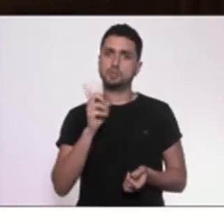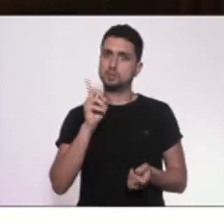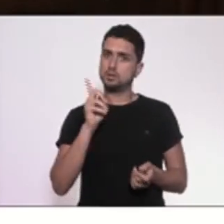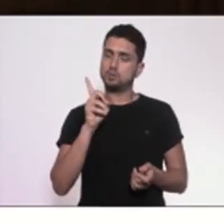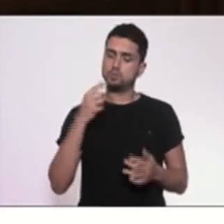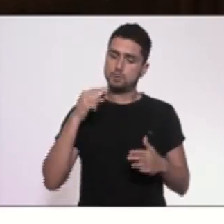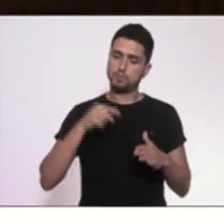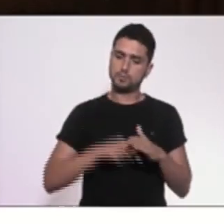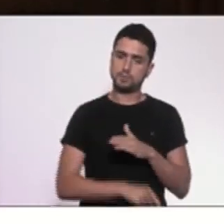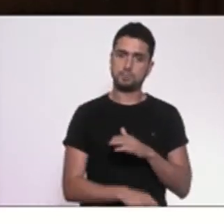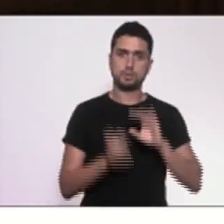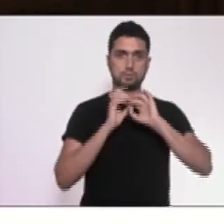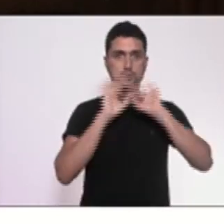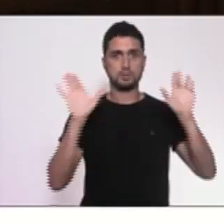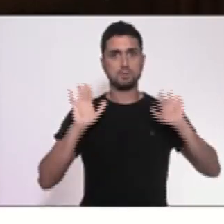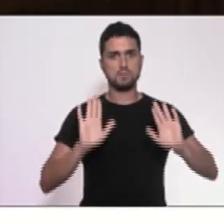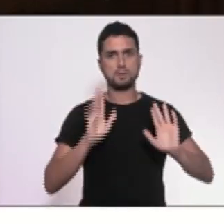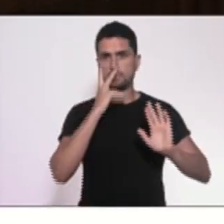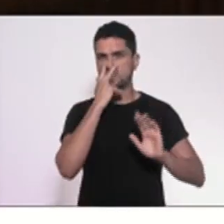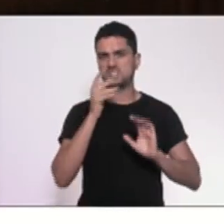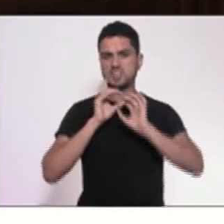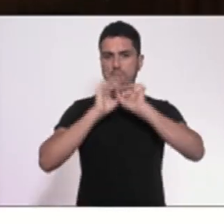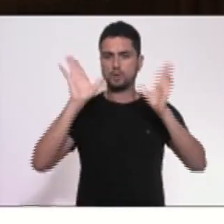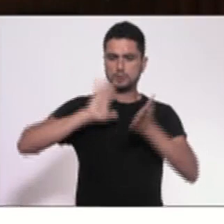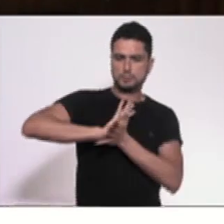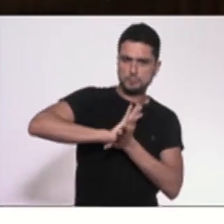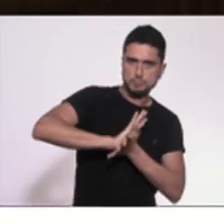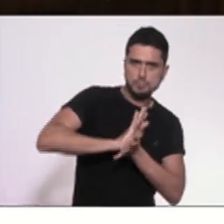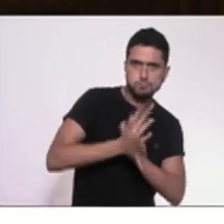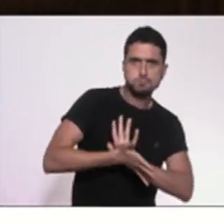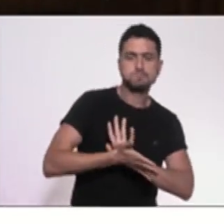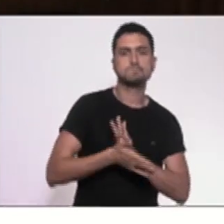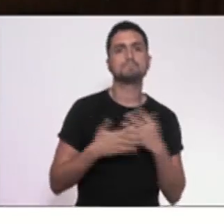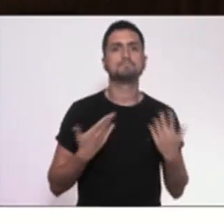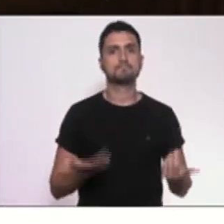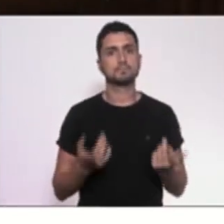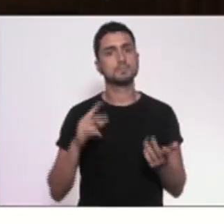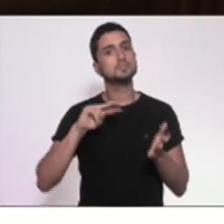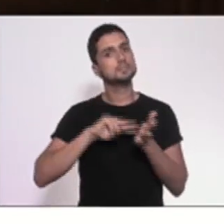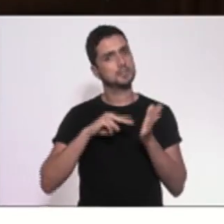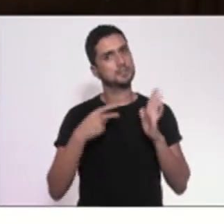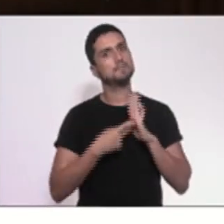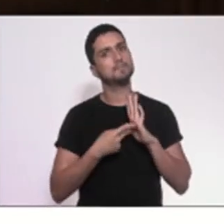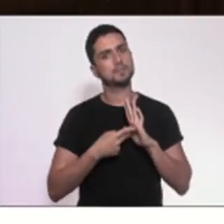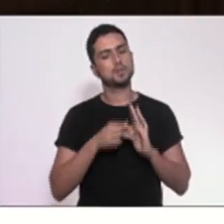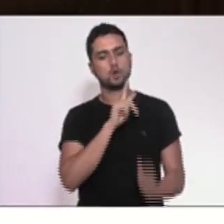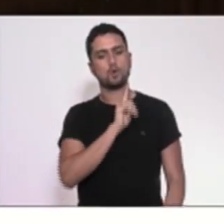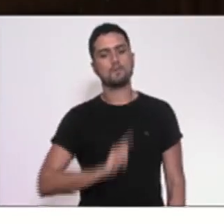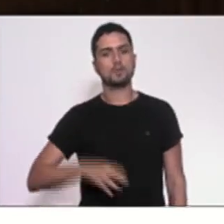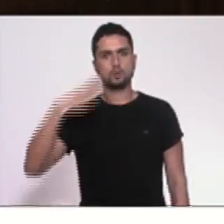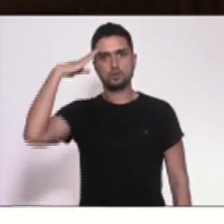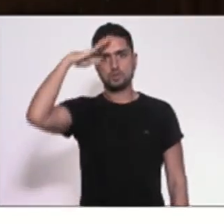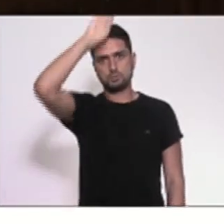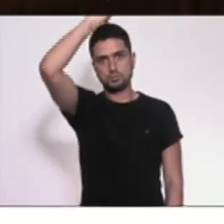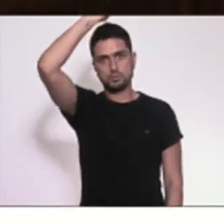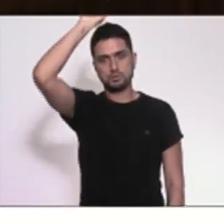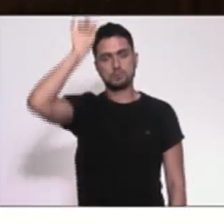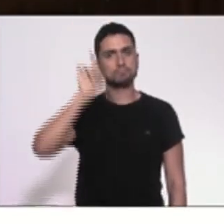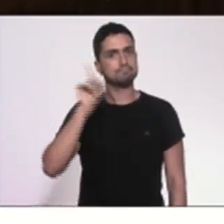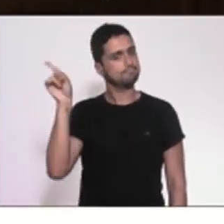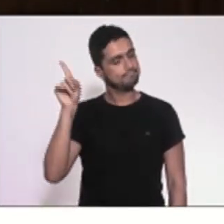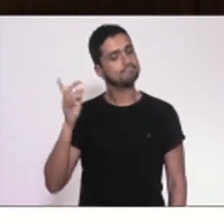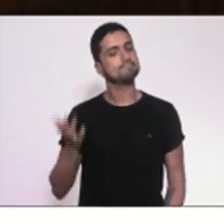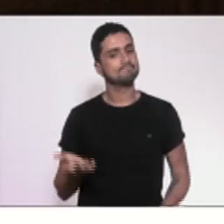sufocamento da democracia. Esse é o significado do governo de Jair Bolsonaro. Quando ele, por